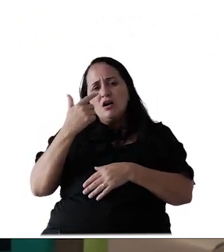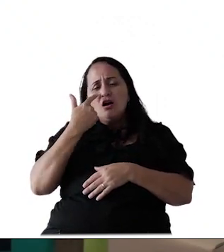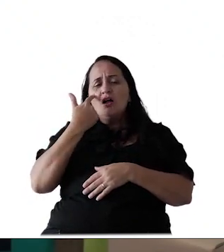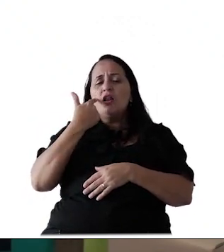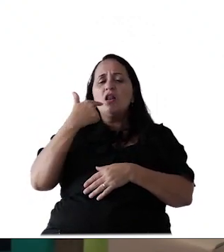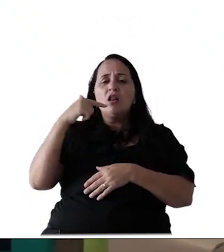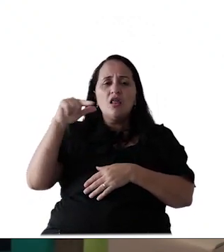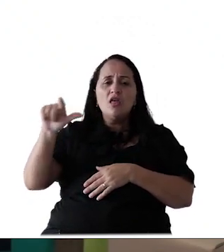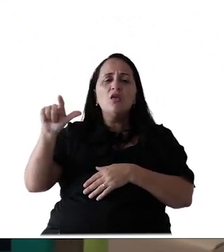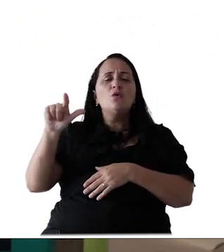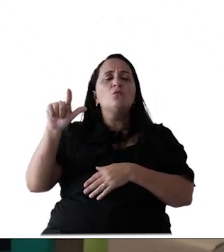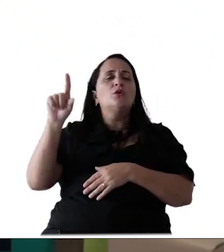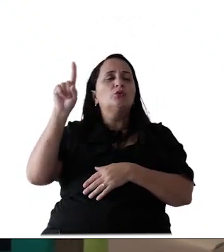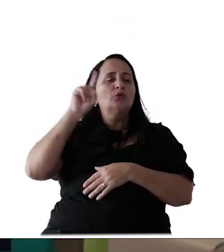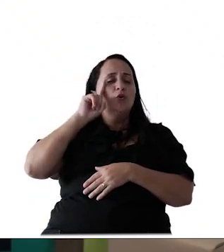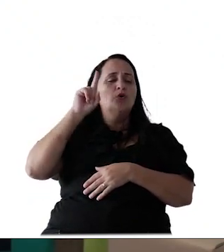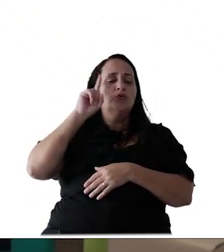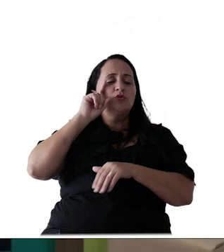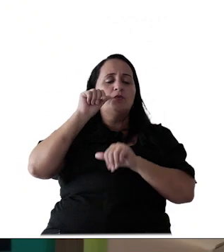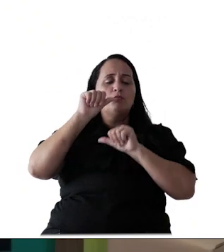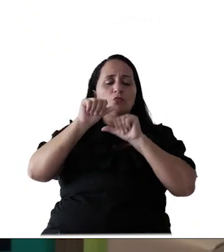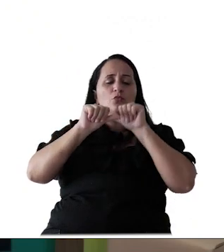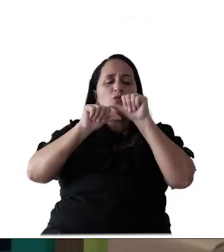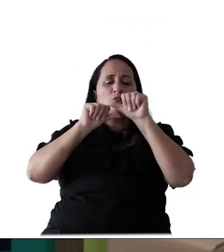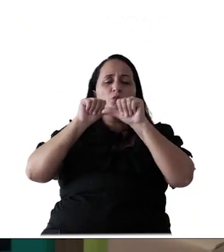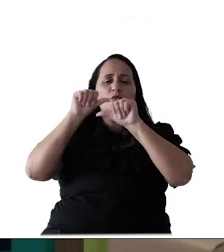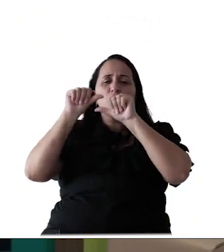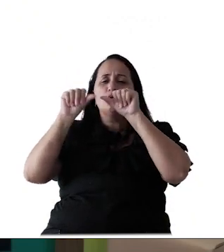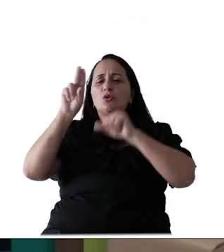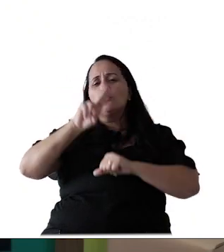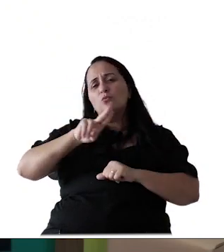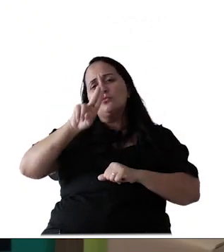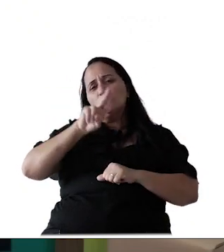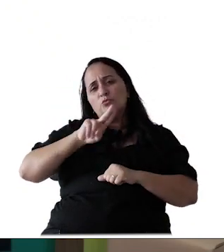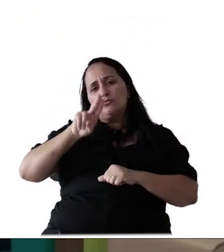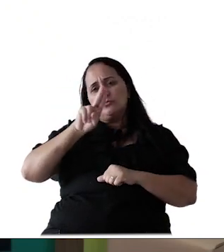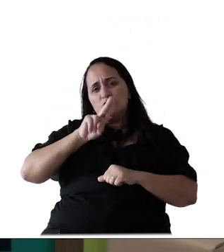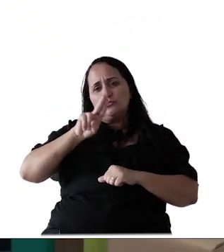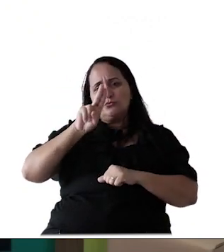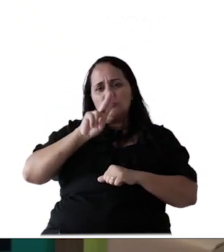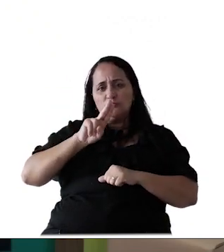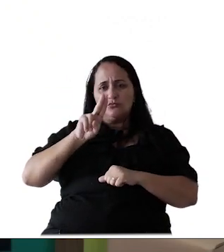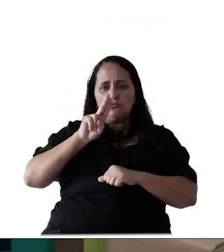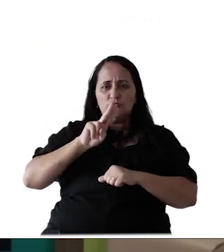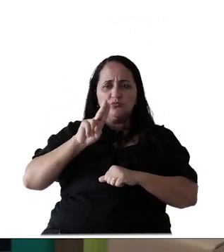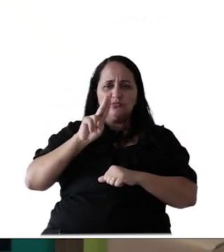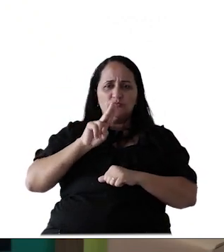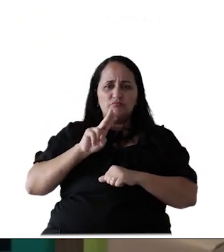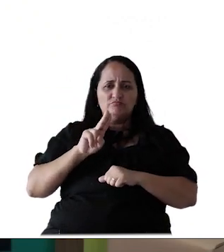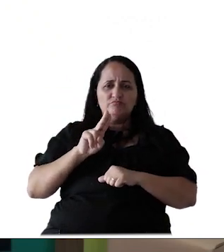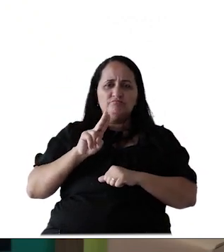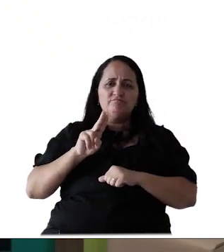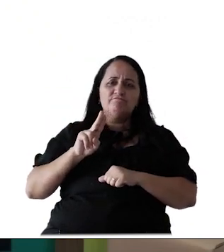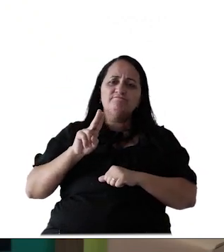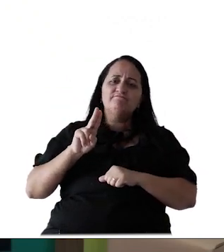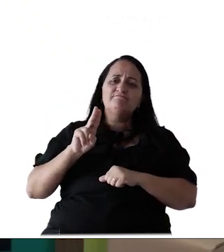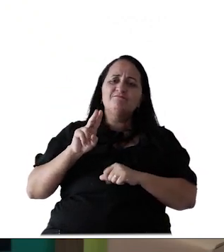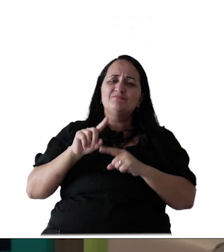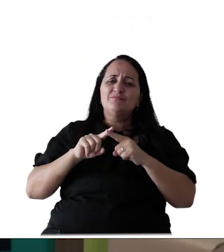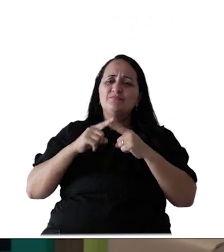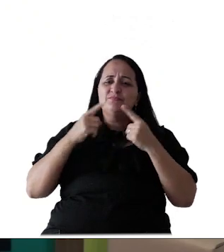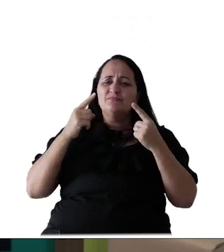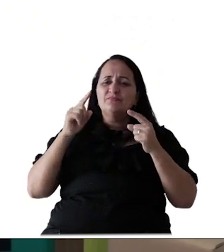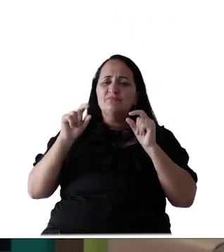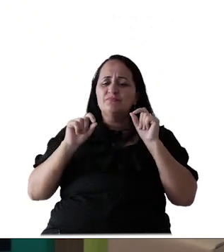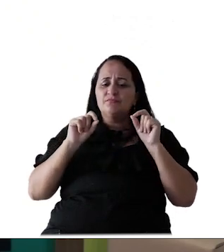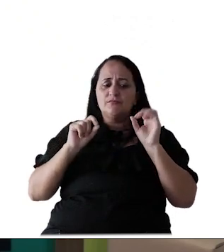ser viva, ela está em constante uso no nosso cotidiano, ela não tem um